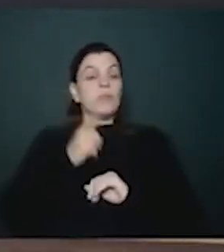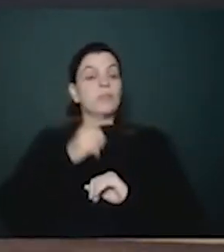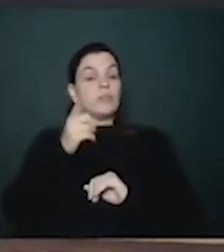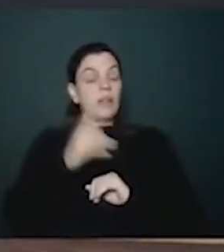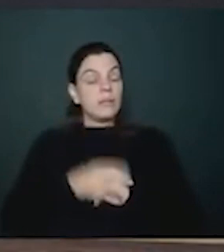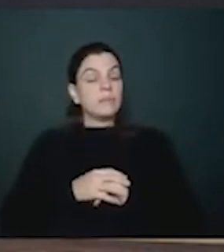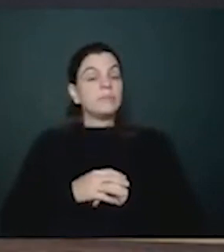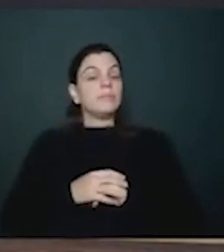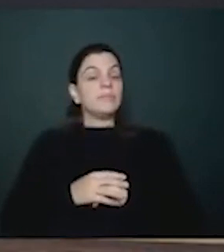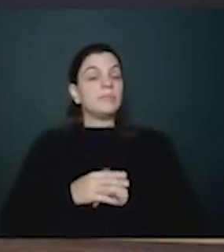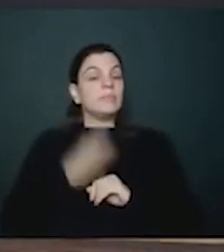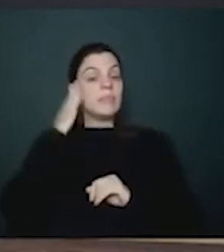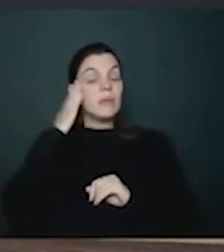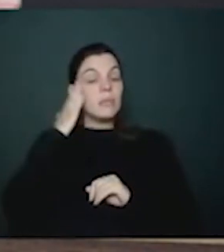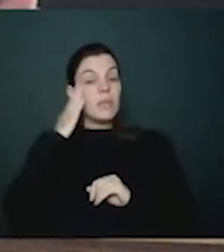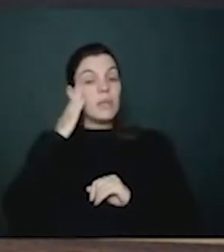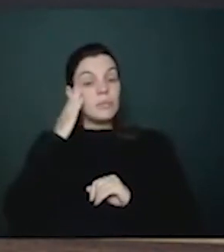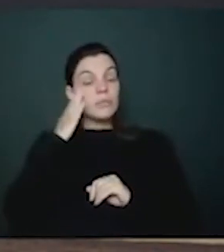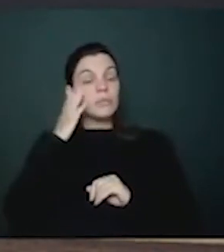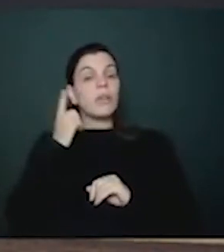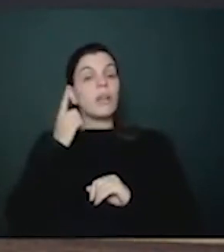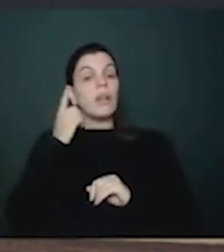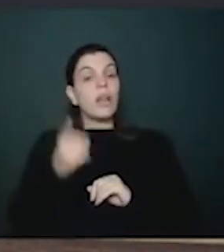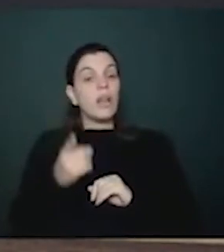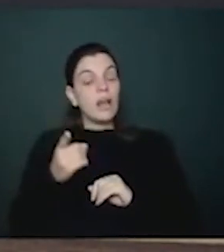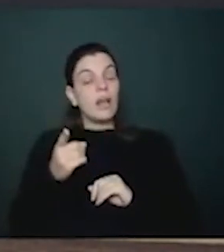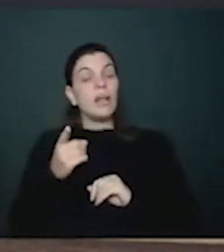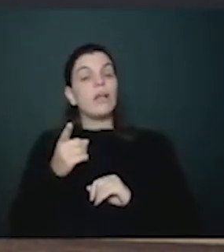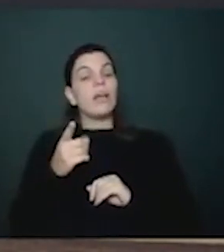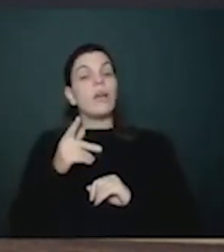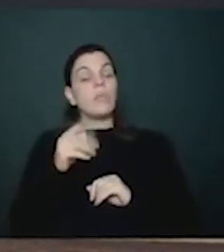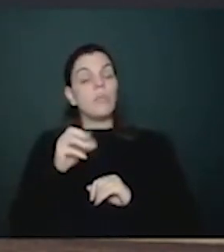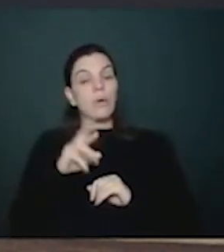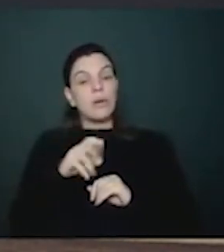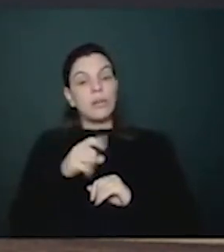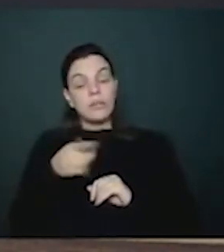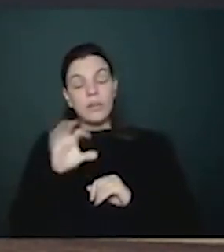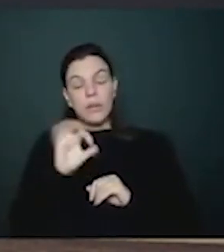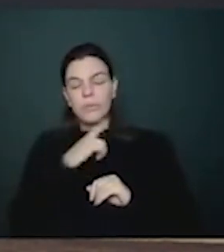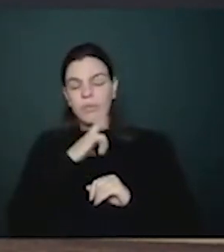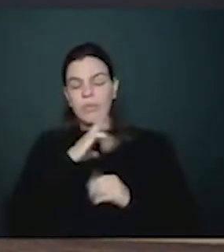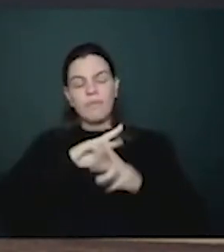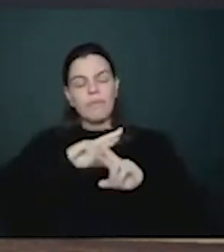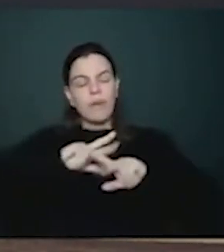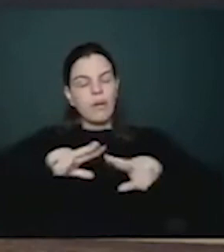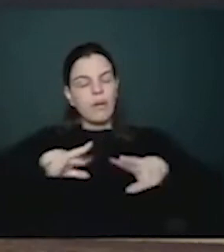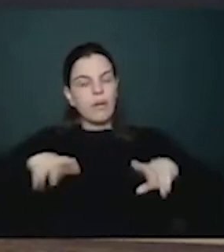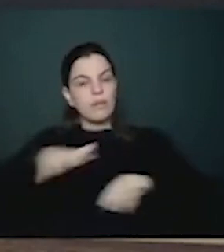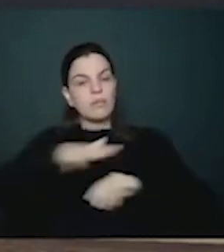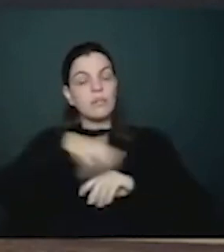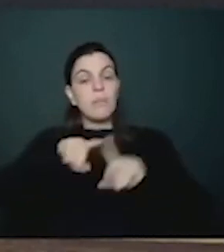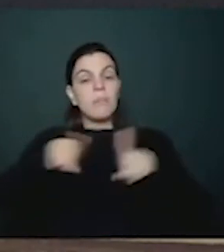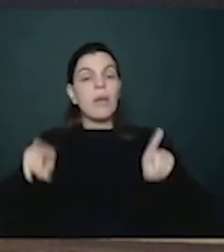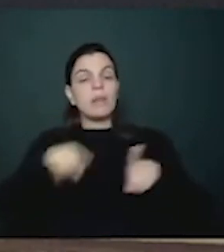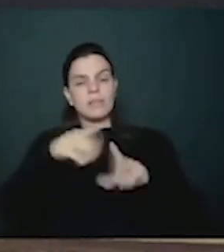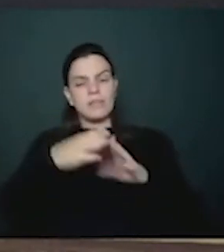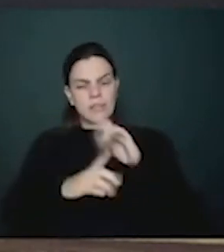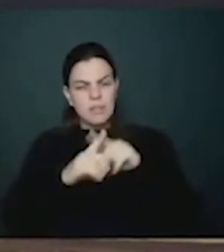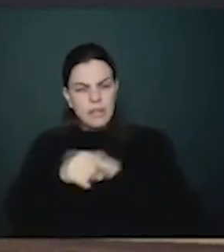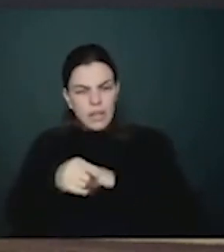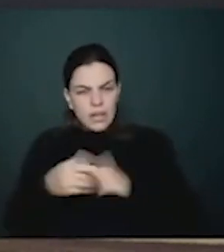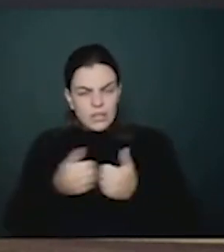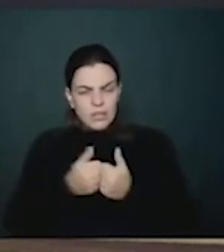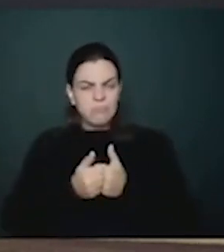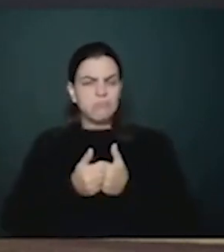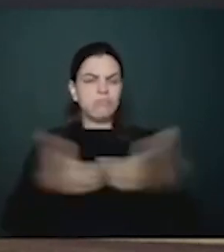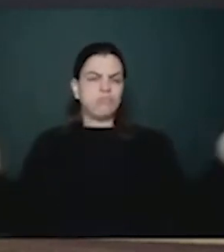está aberto através de vários segmentos, mas aquela igreja está escancarada no sentido de portas